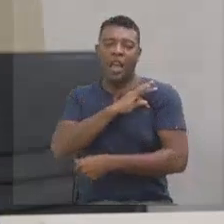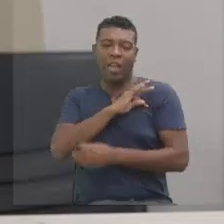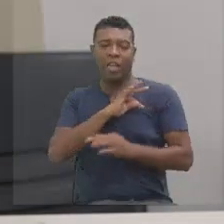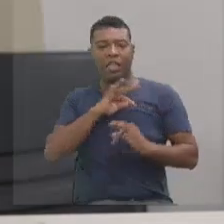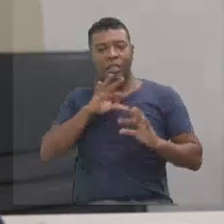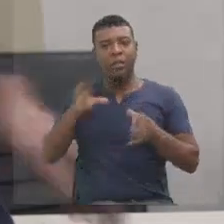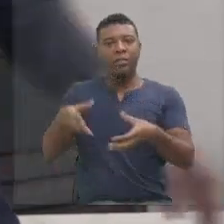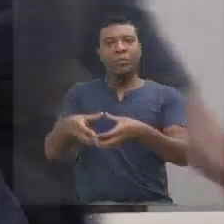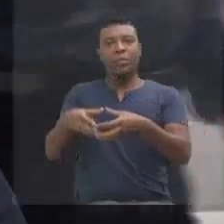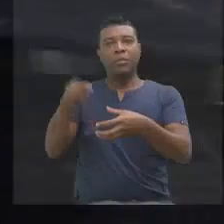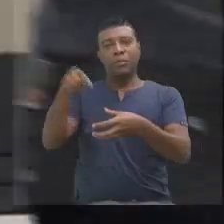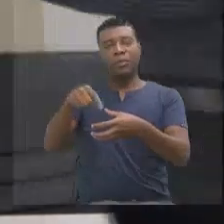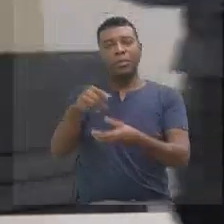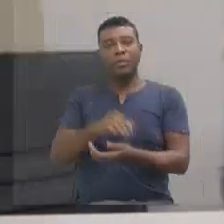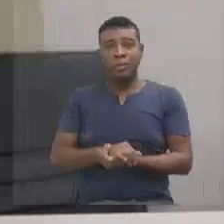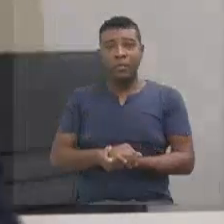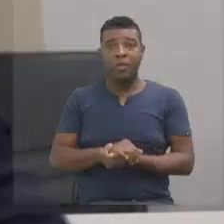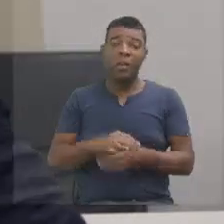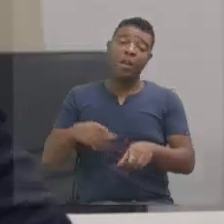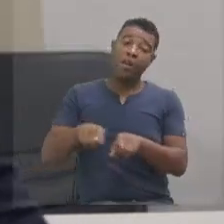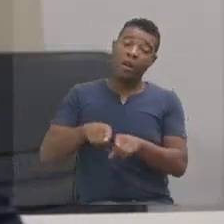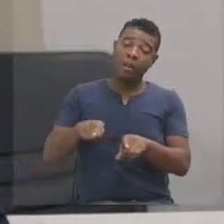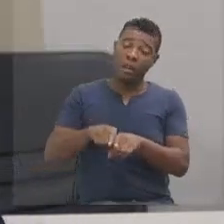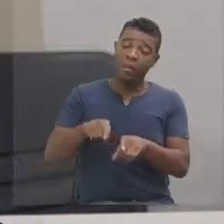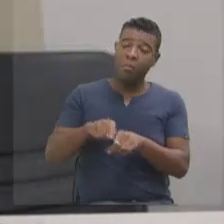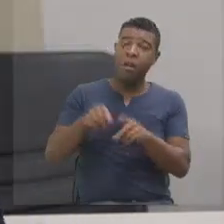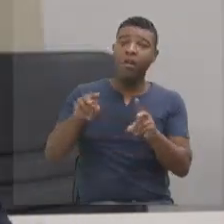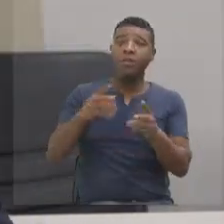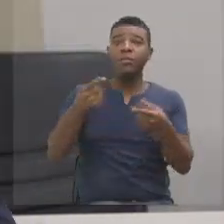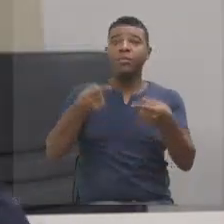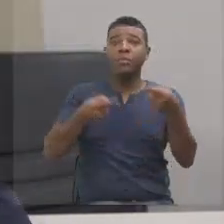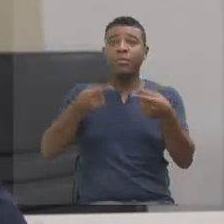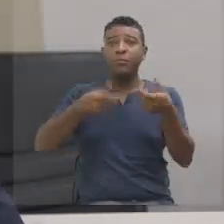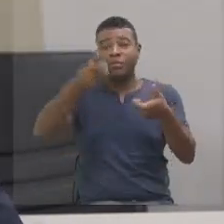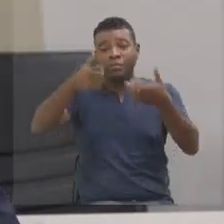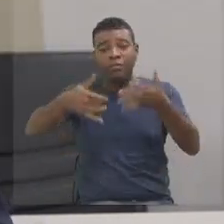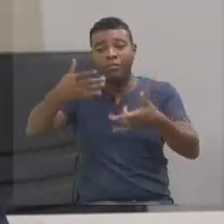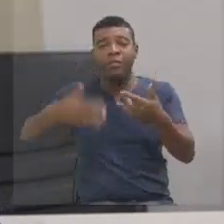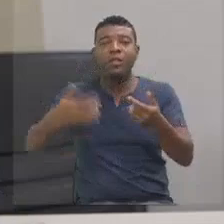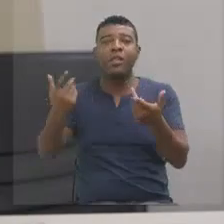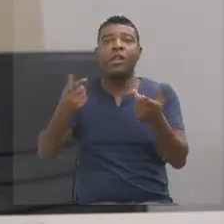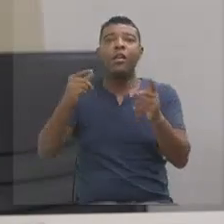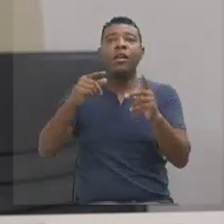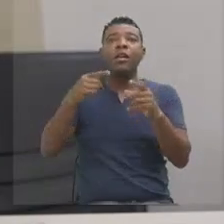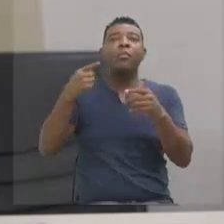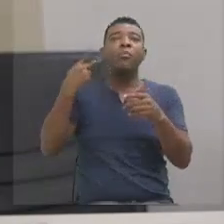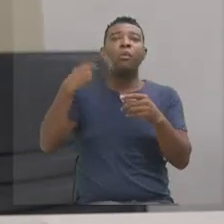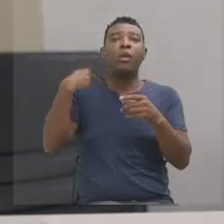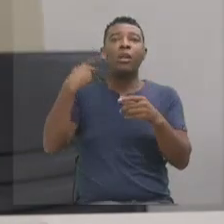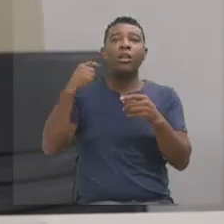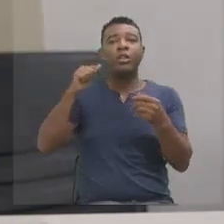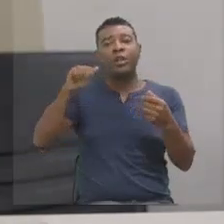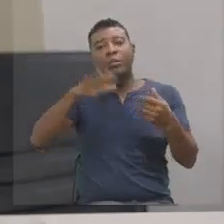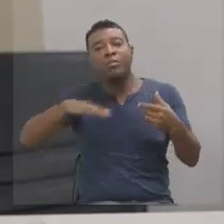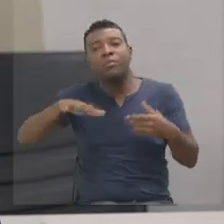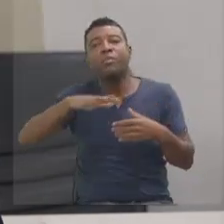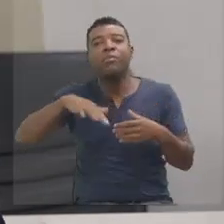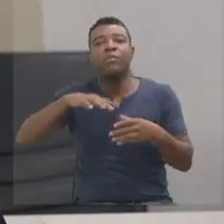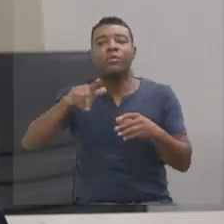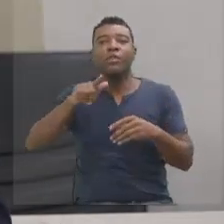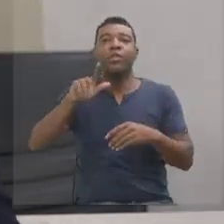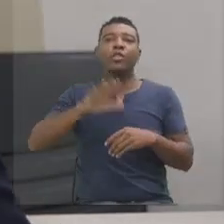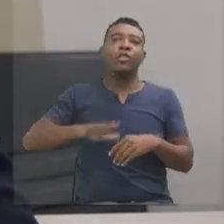gente discutir as políticas de forma geral então eu tenho uma apresentação rápida para fazer para vocês para depois a gente já ir respondendo